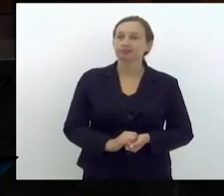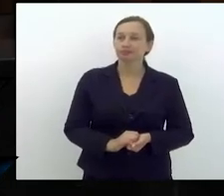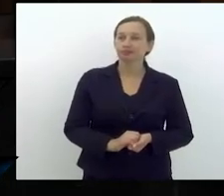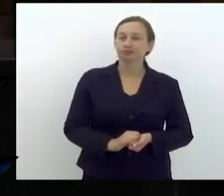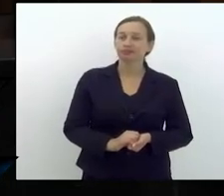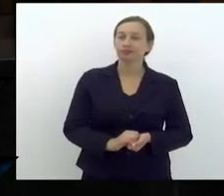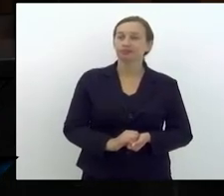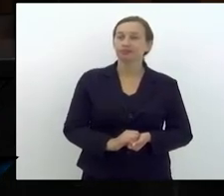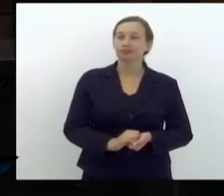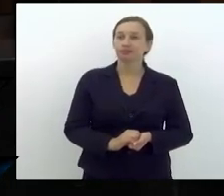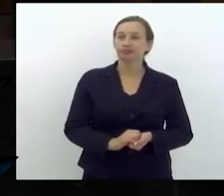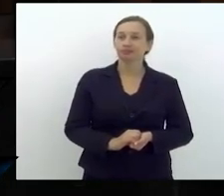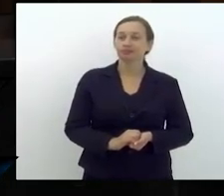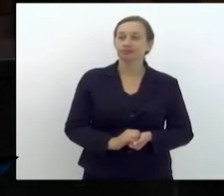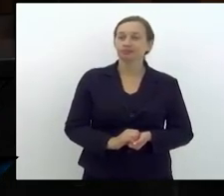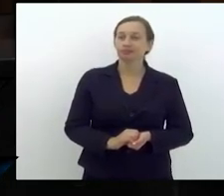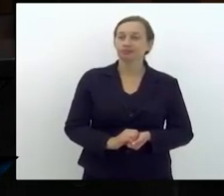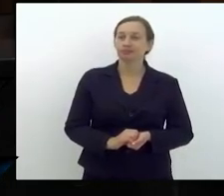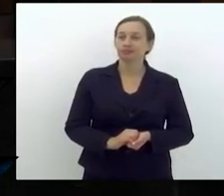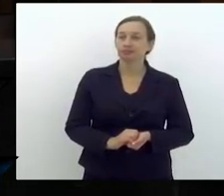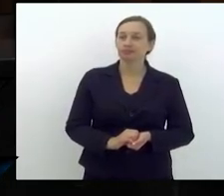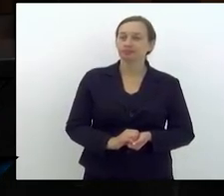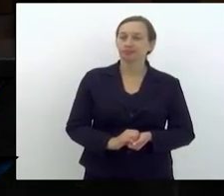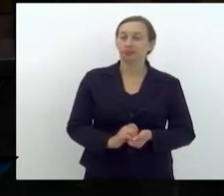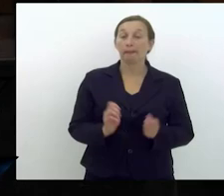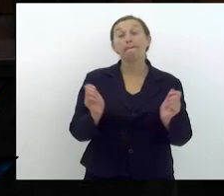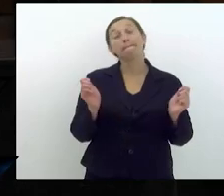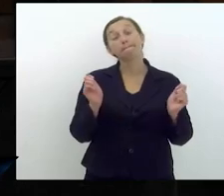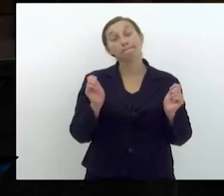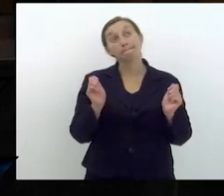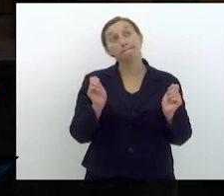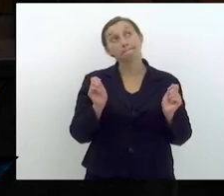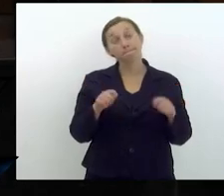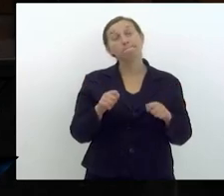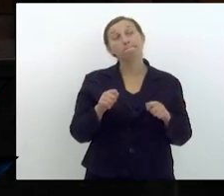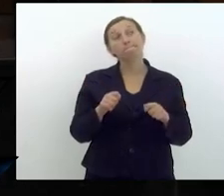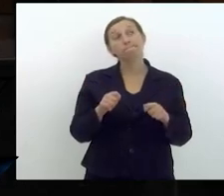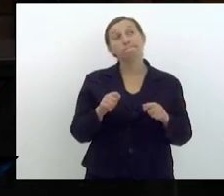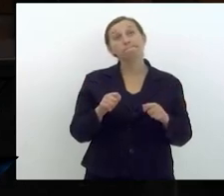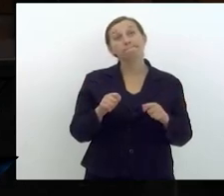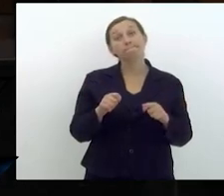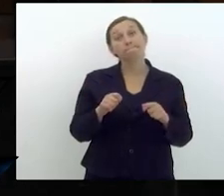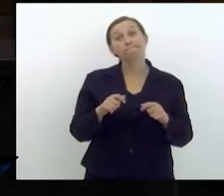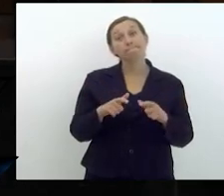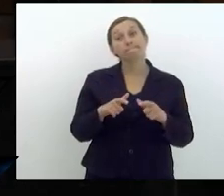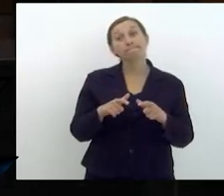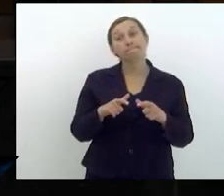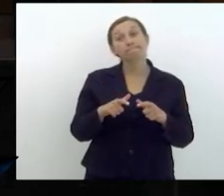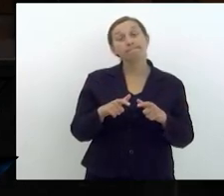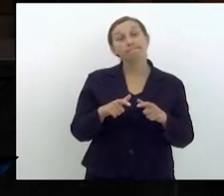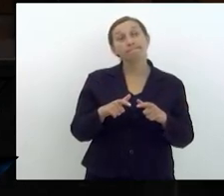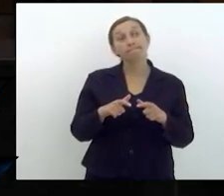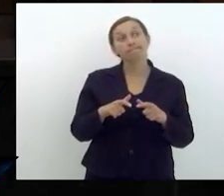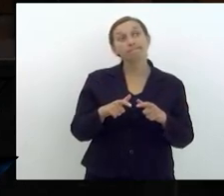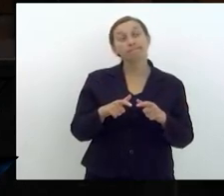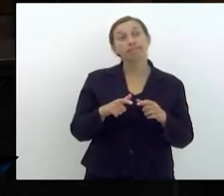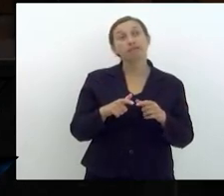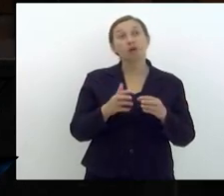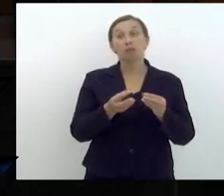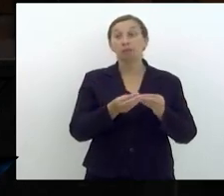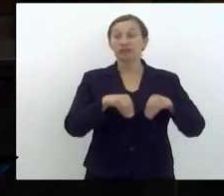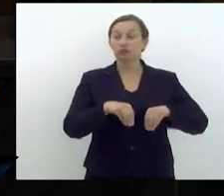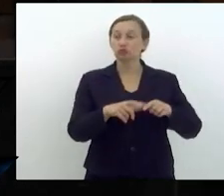muito Há uma possibilidade de Um grande desastre ambiental